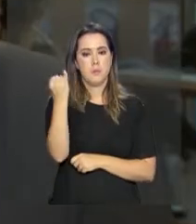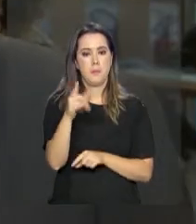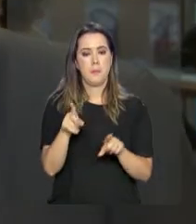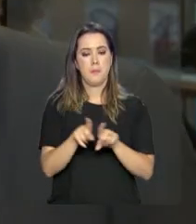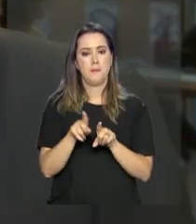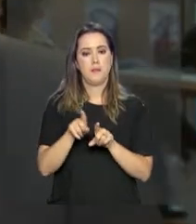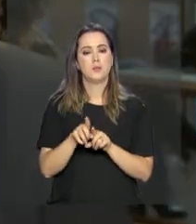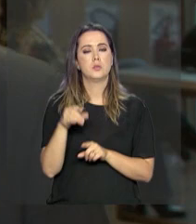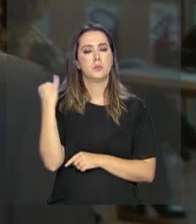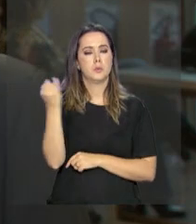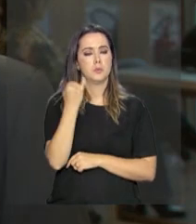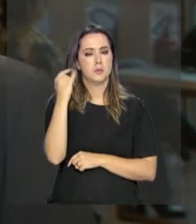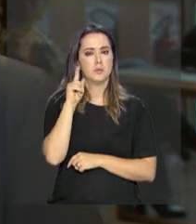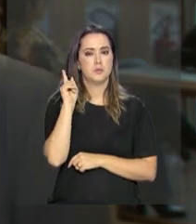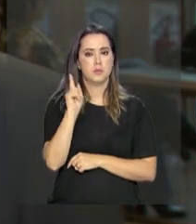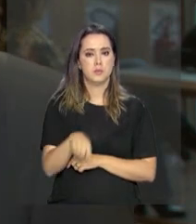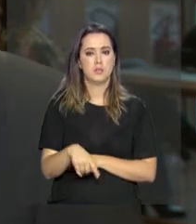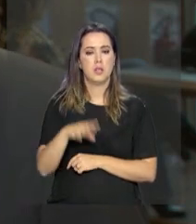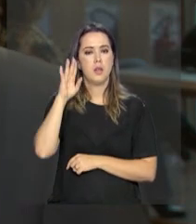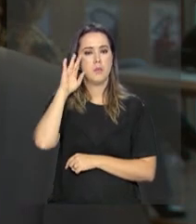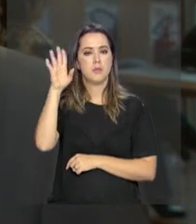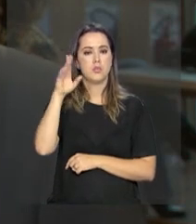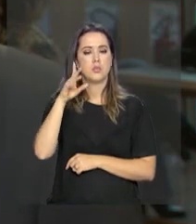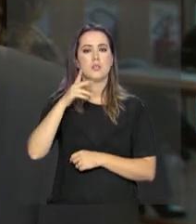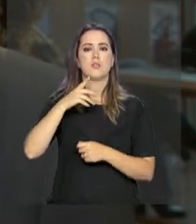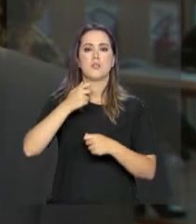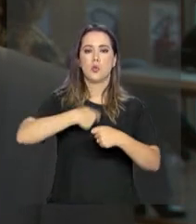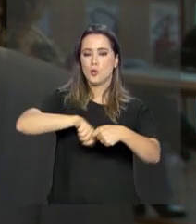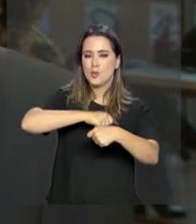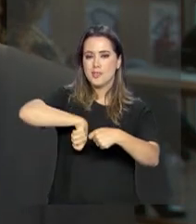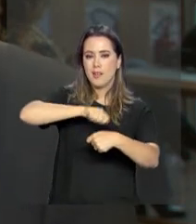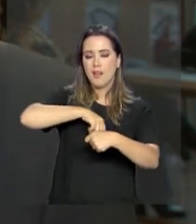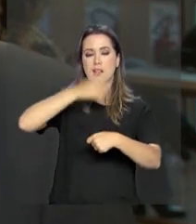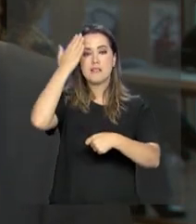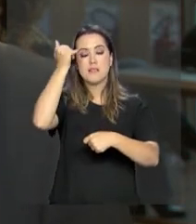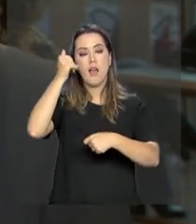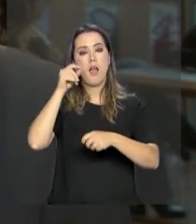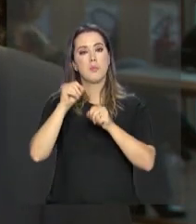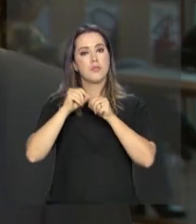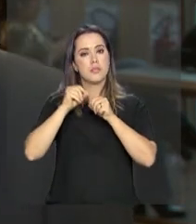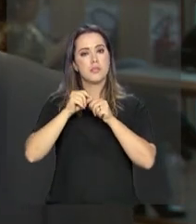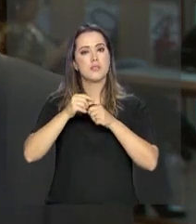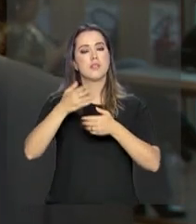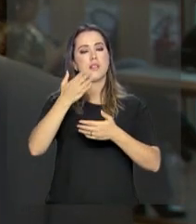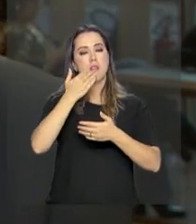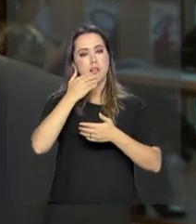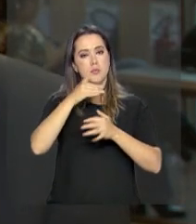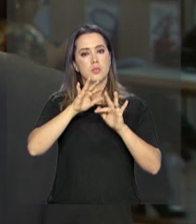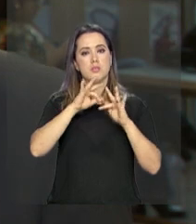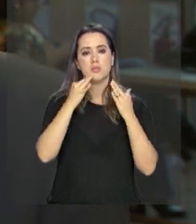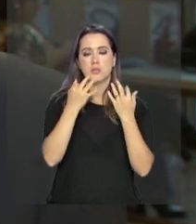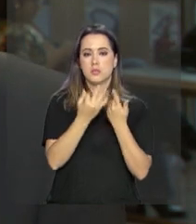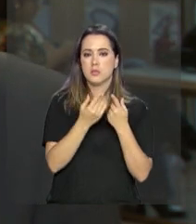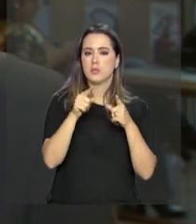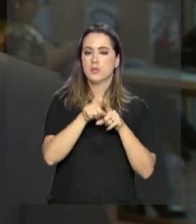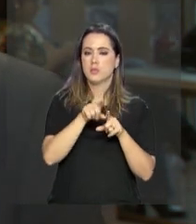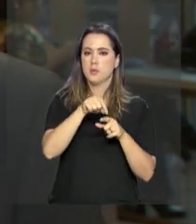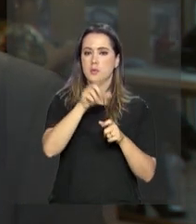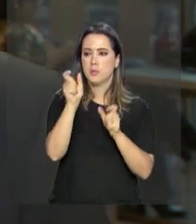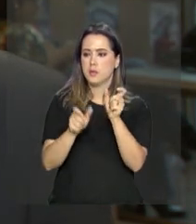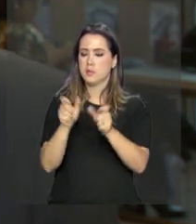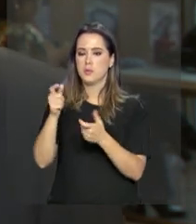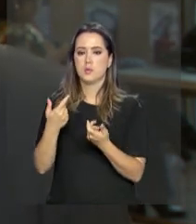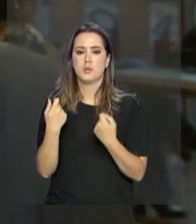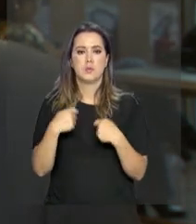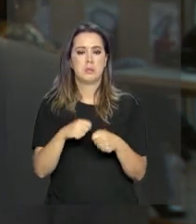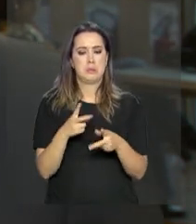também tem um componente muito importante, que é a criatividade na cozinha, que a família saiba reaproveitar as sobras das refeições para que os membros da família